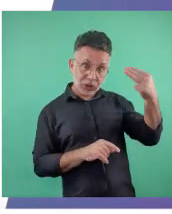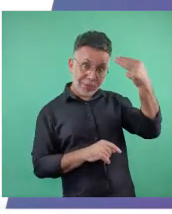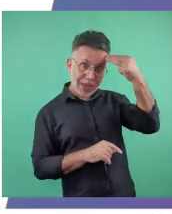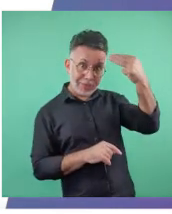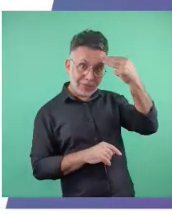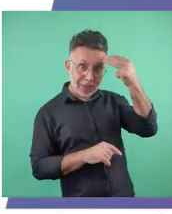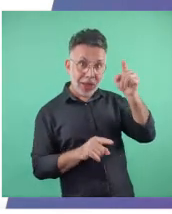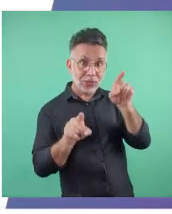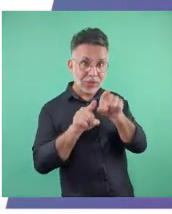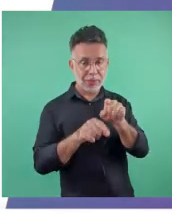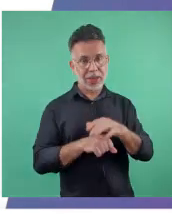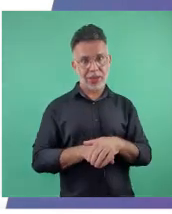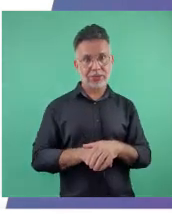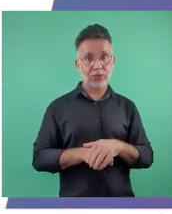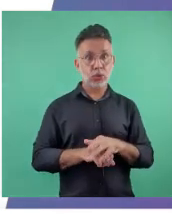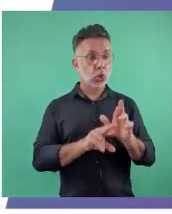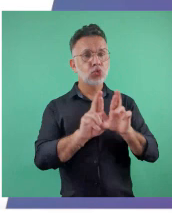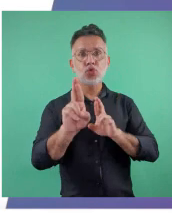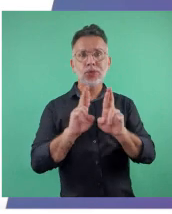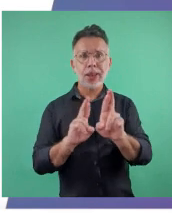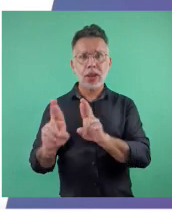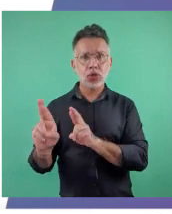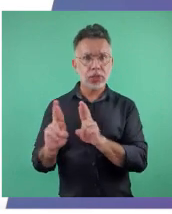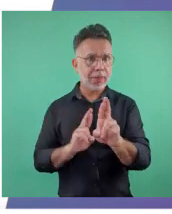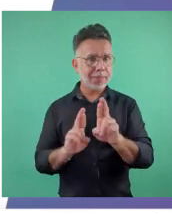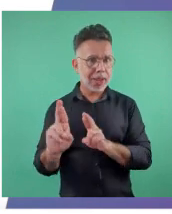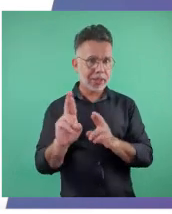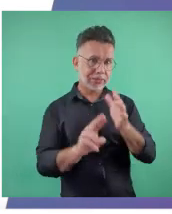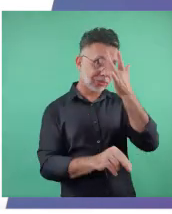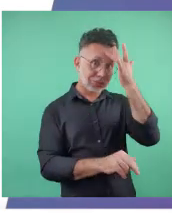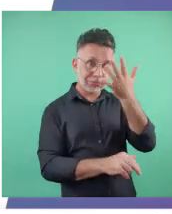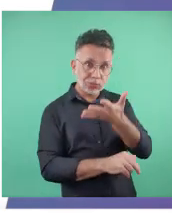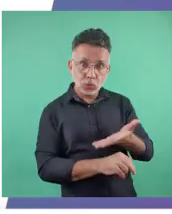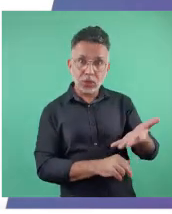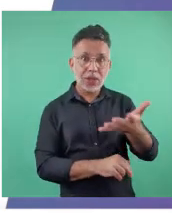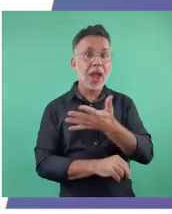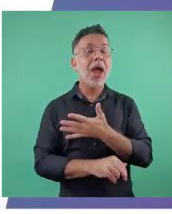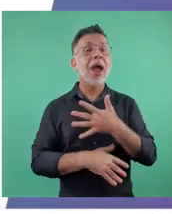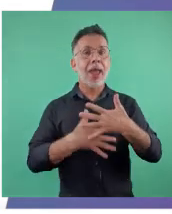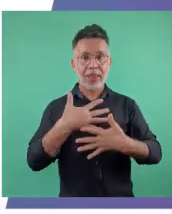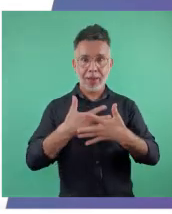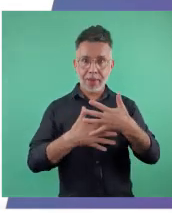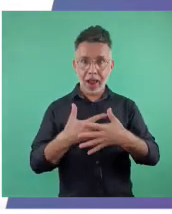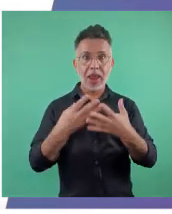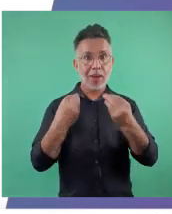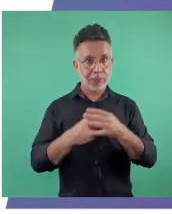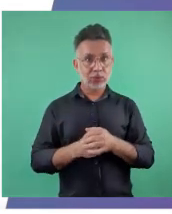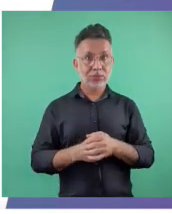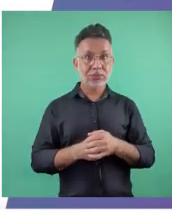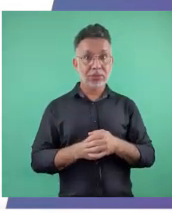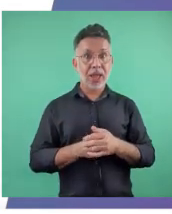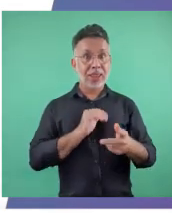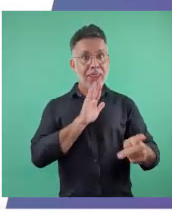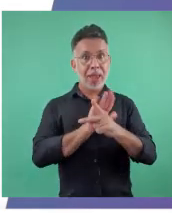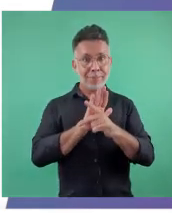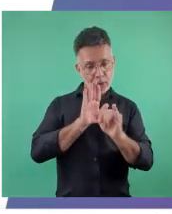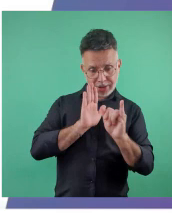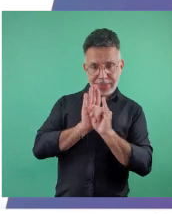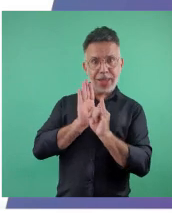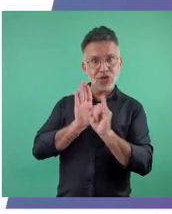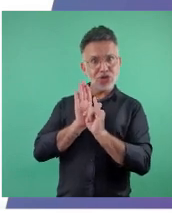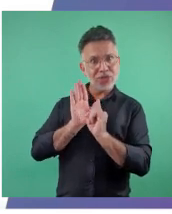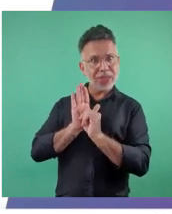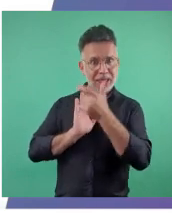mental, alteração na saúde mental, nos relacionamentos interpessoais, prejudica muito na própria